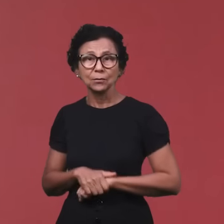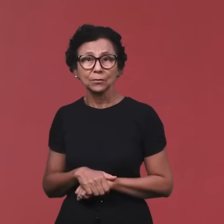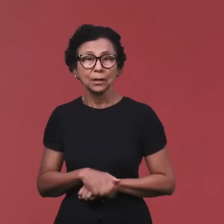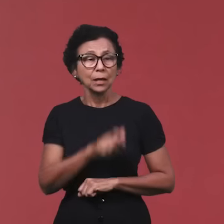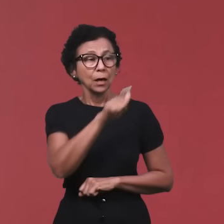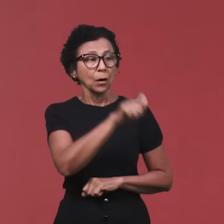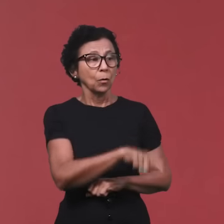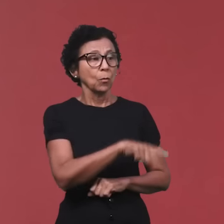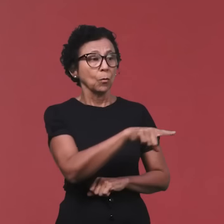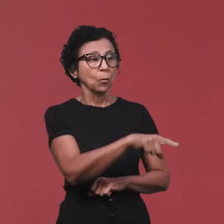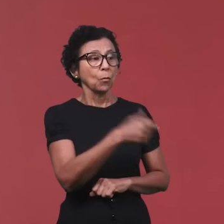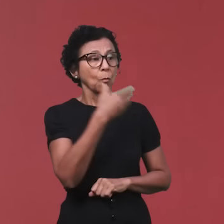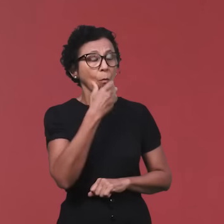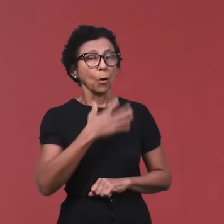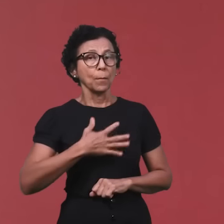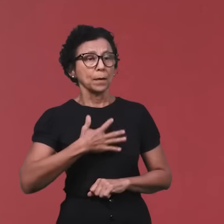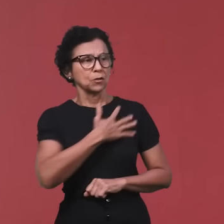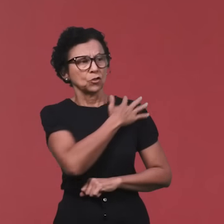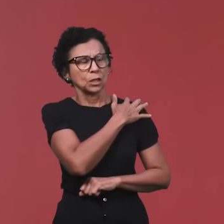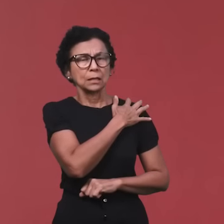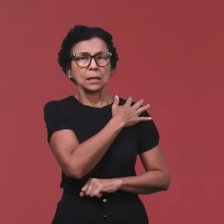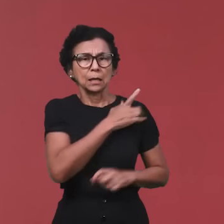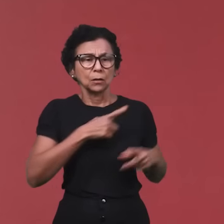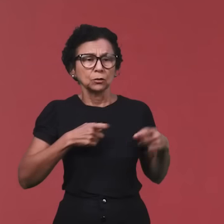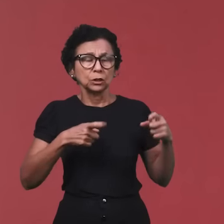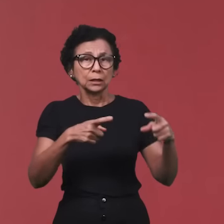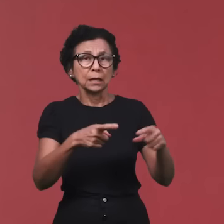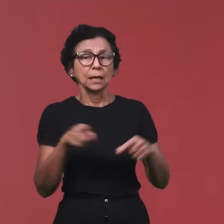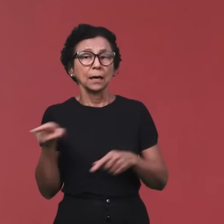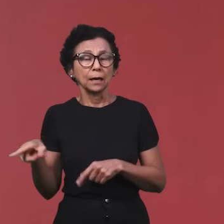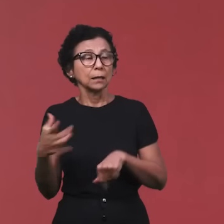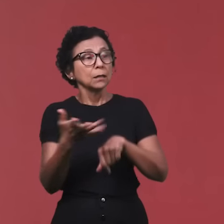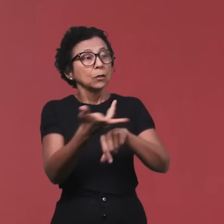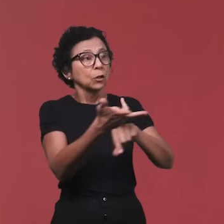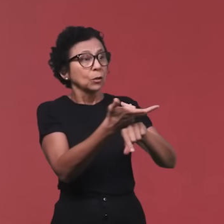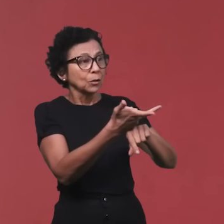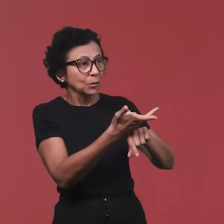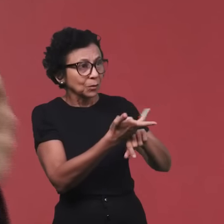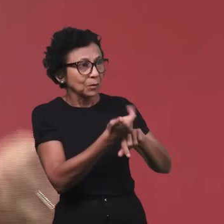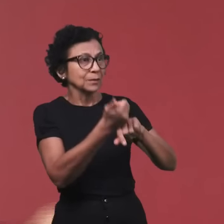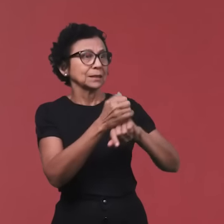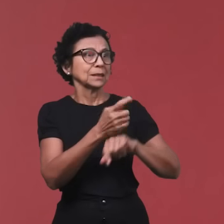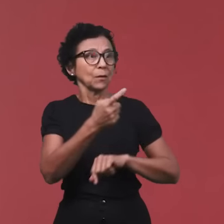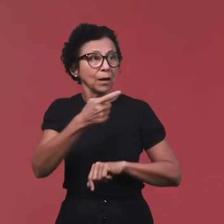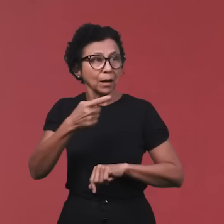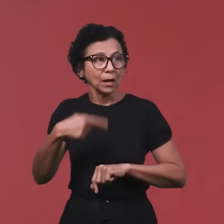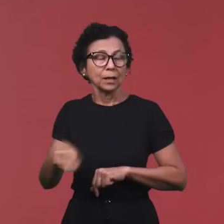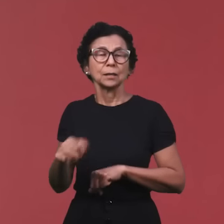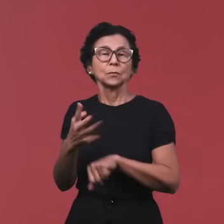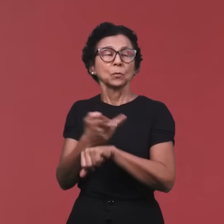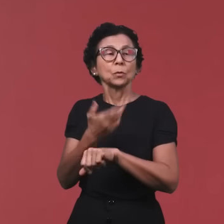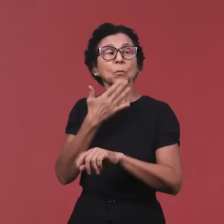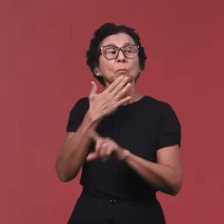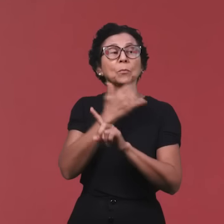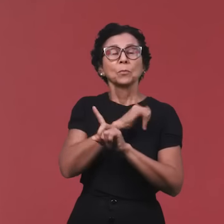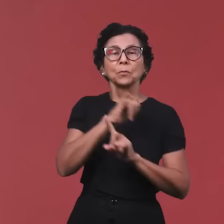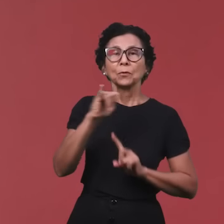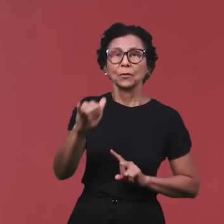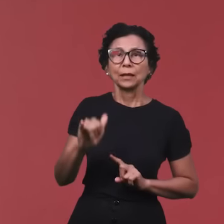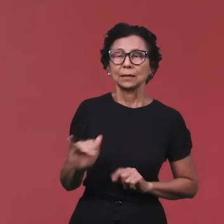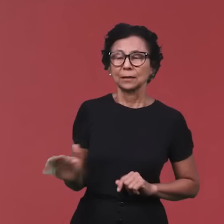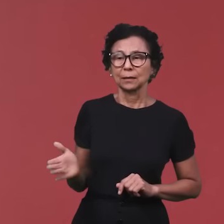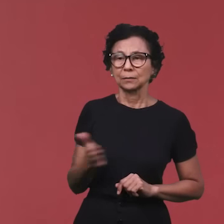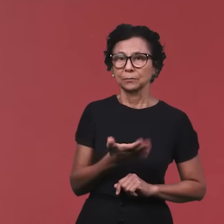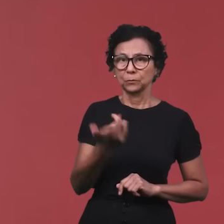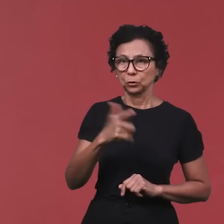convencesse o ministro da guerra a fazer o que ela disse. Aí ele foi. E outra coisa, aí nós vamos voltar na